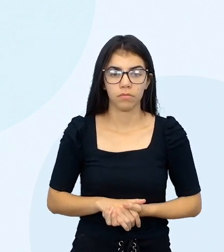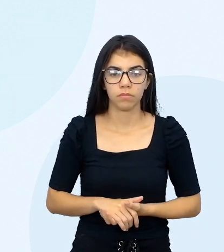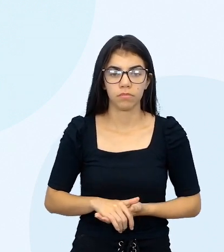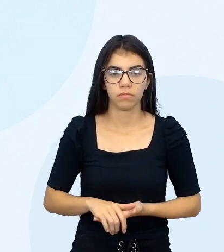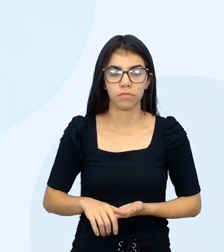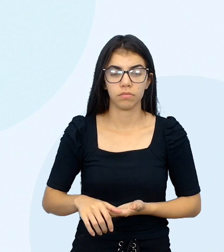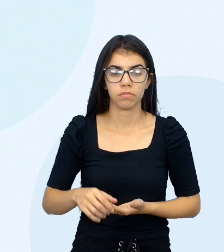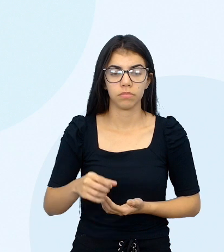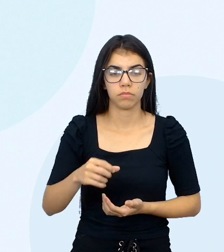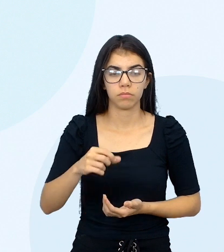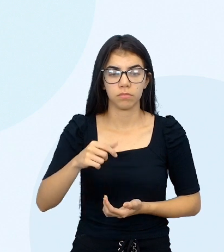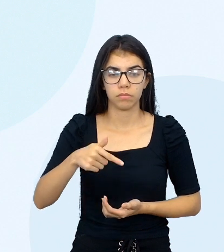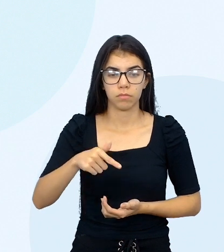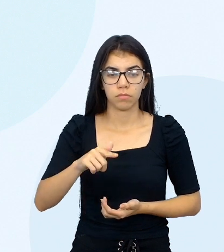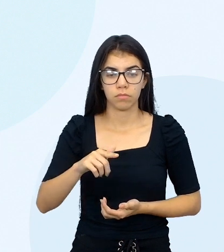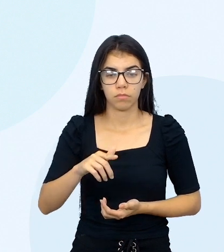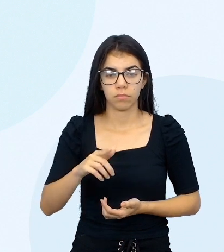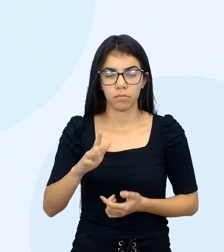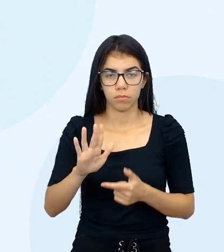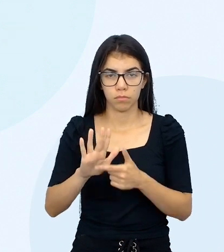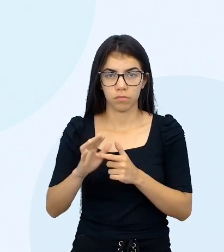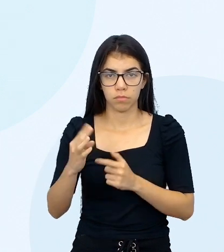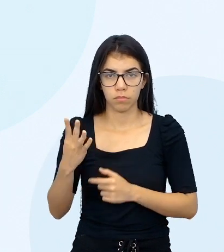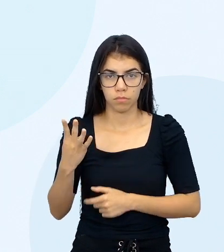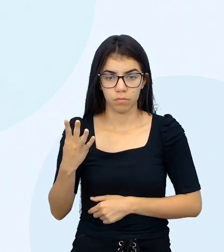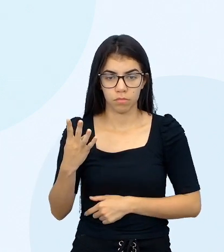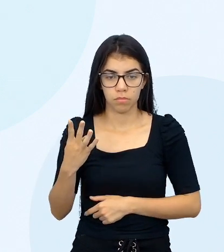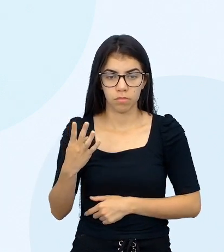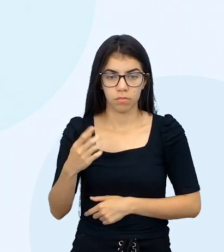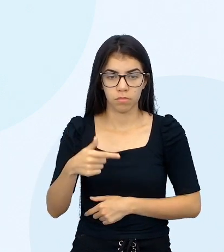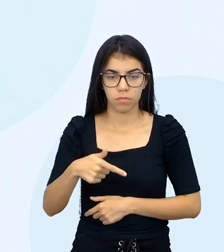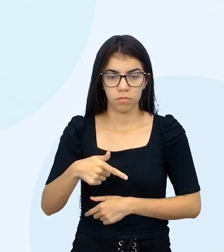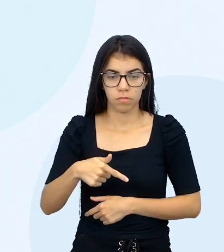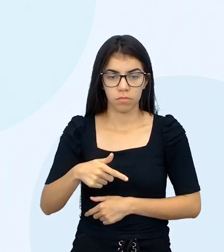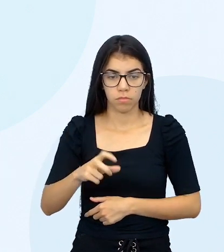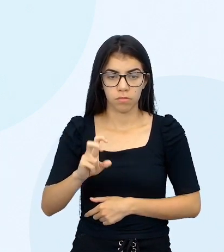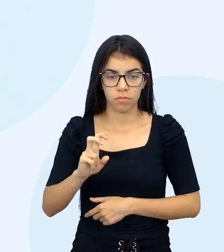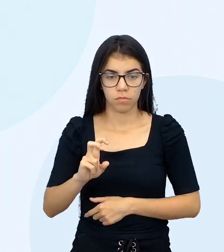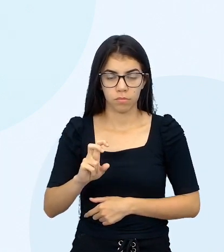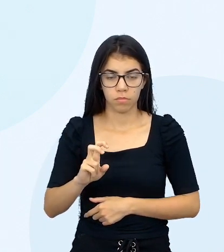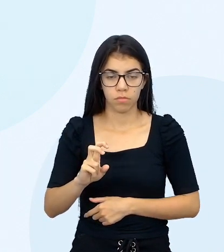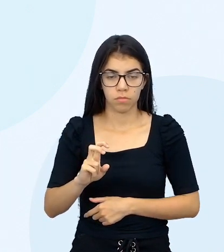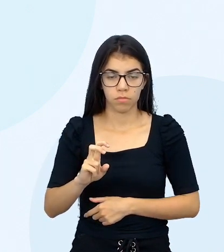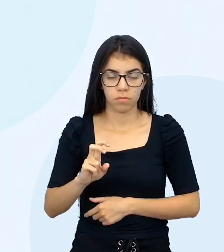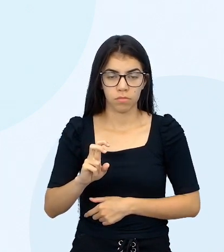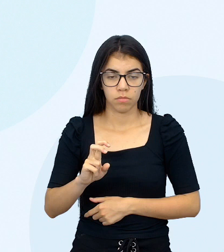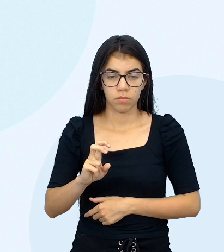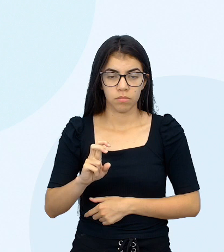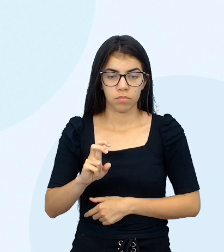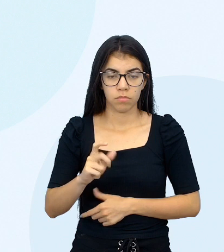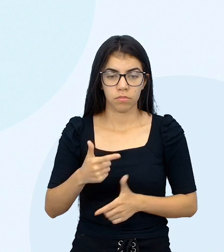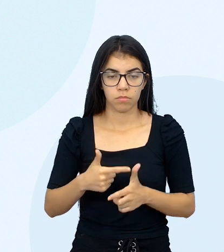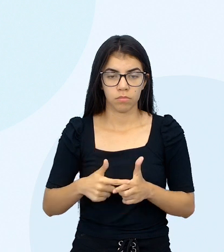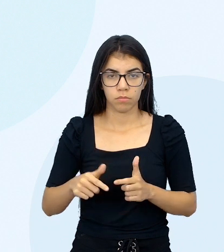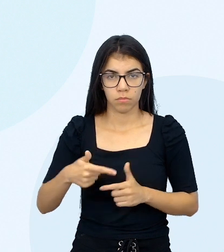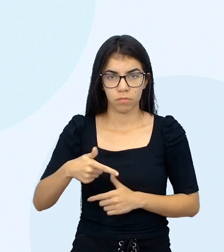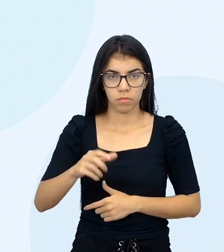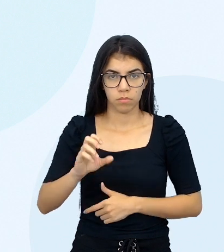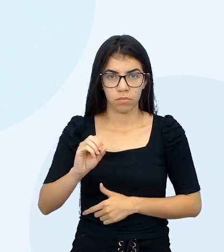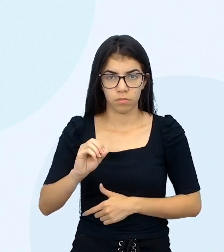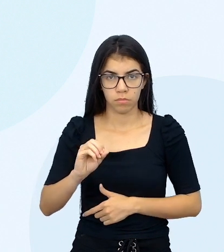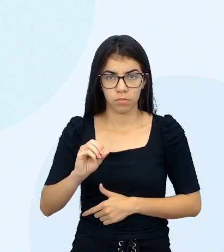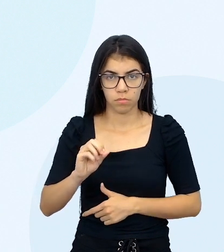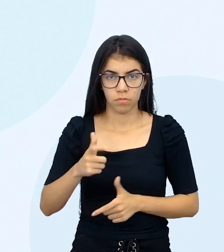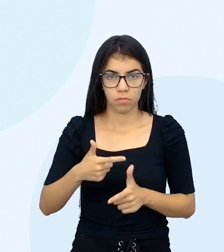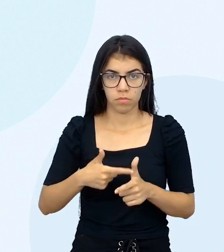de novo dividido por 2, babinha, né? 40 negativo. Tá. 75, posso usar o mesmo raciocínio. Sim. 75. Posso pensar na metade de 70 e na